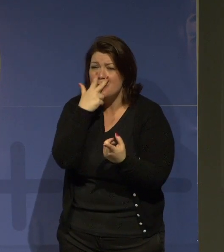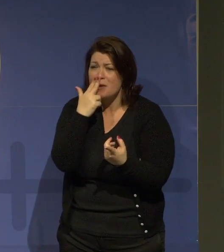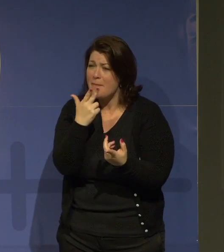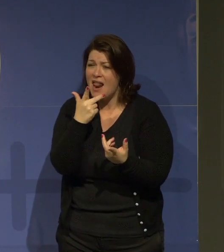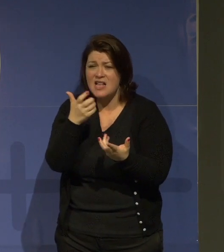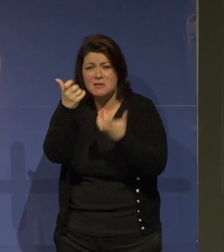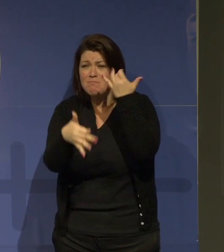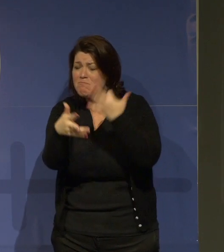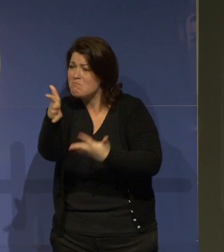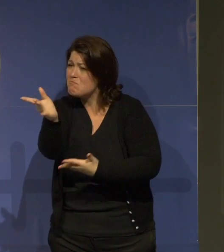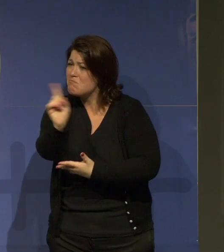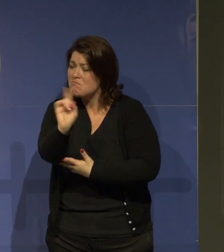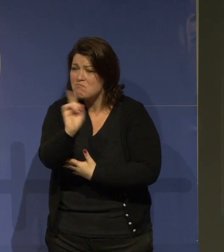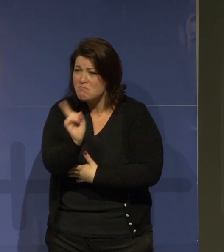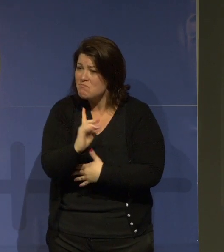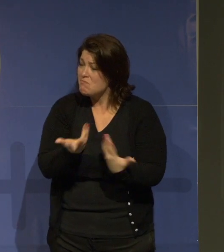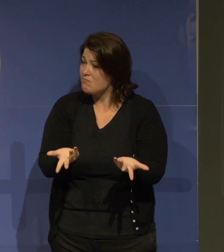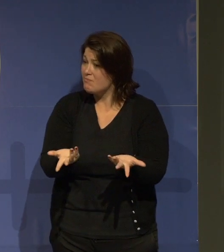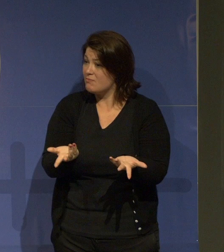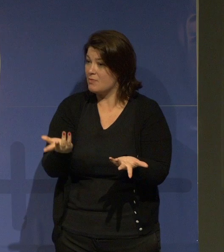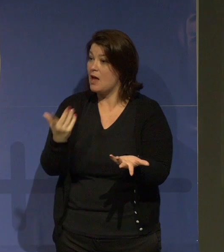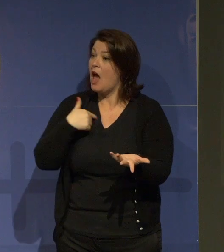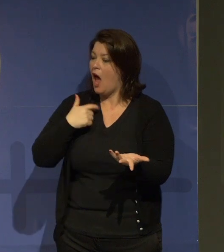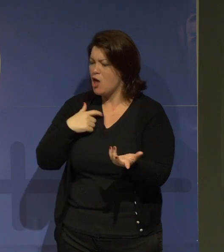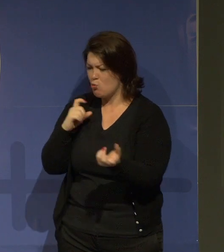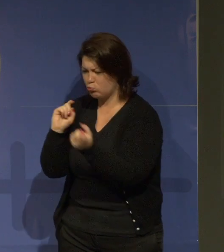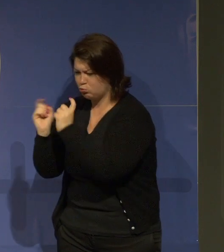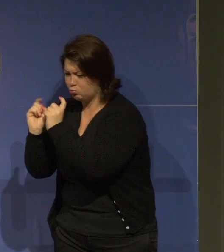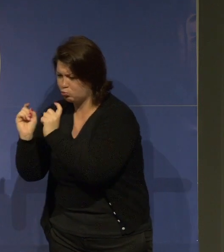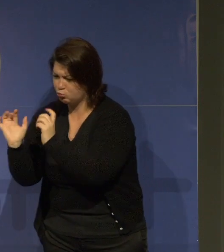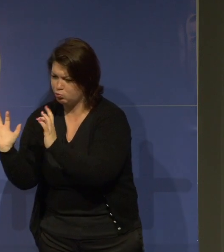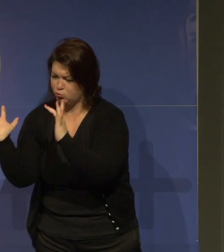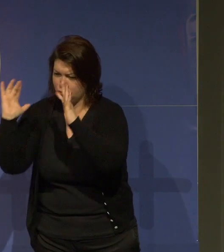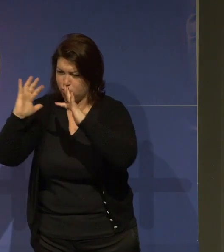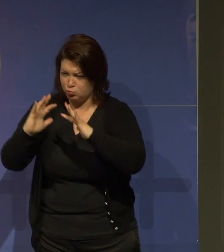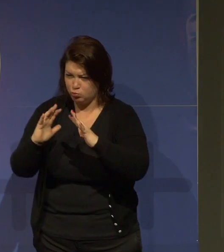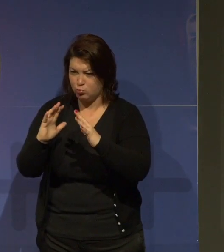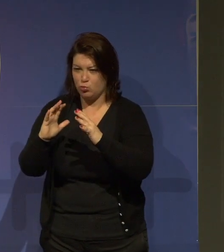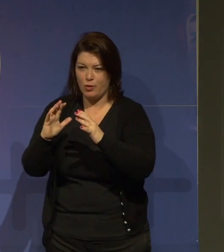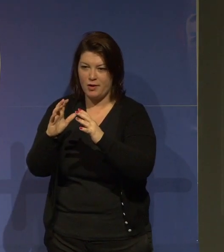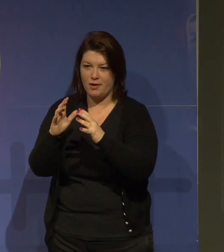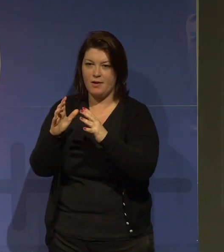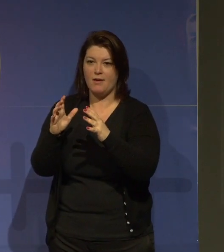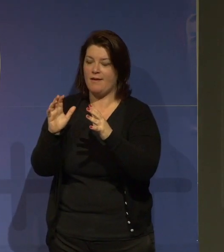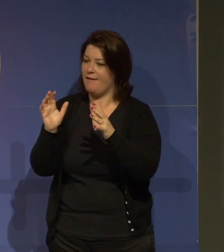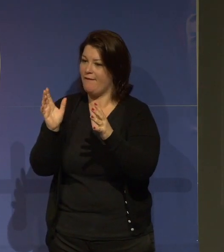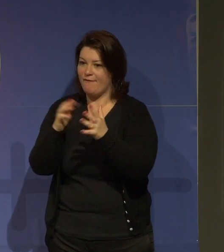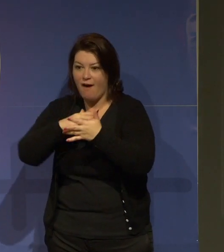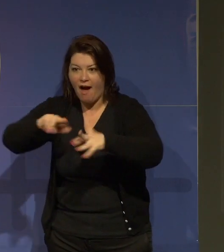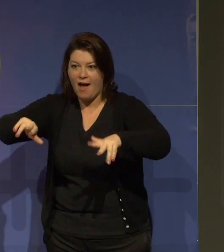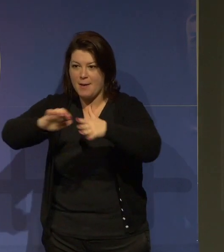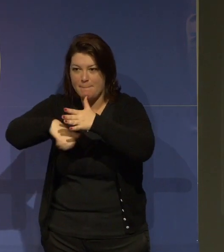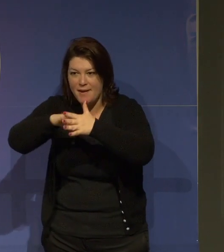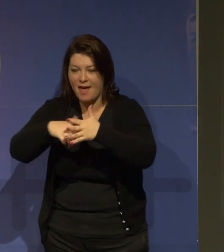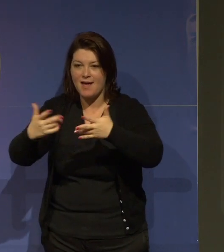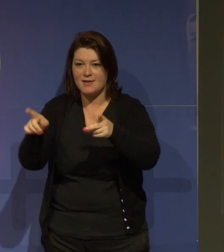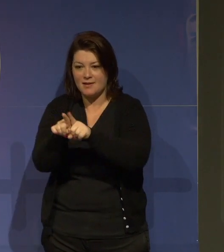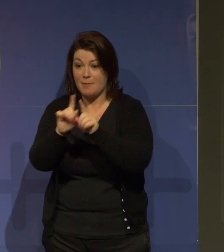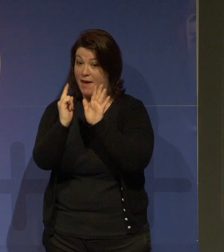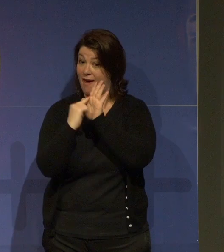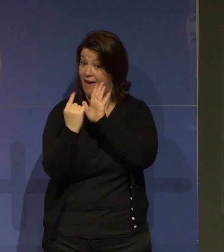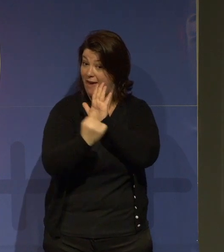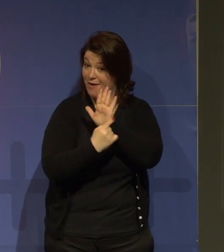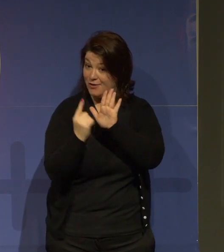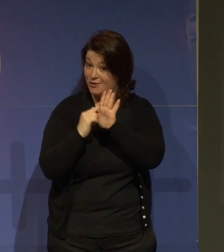falado. E eu me reuni com mais de 20 organizações, inclusive a HandTalk, e foi lançado um movimento ícone